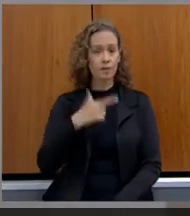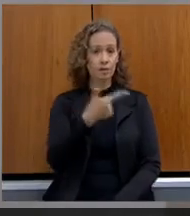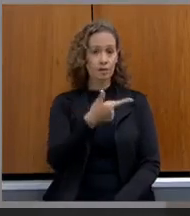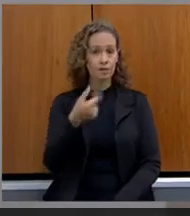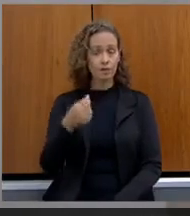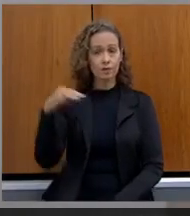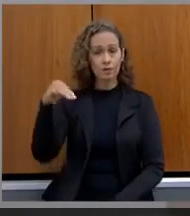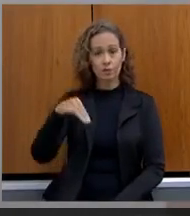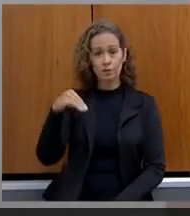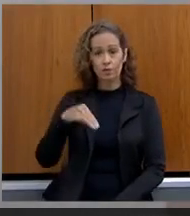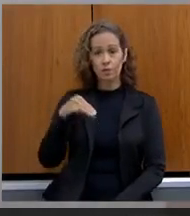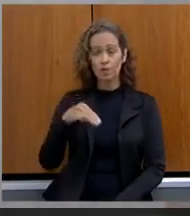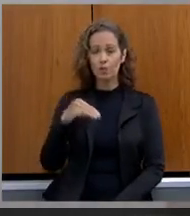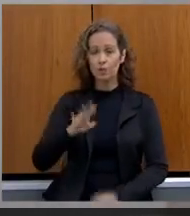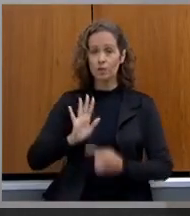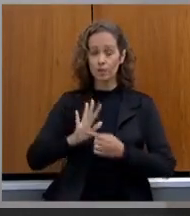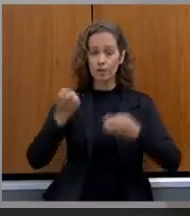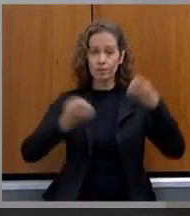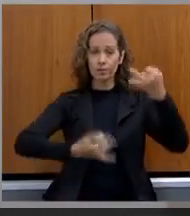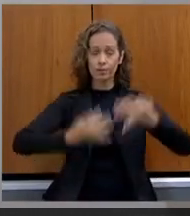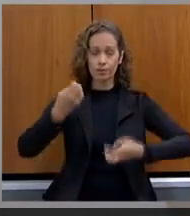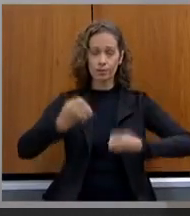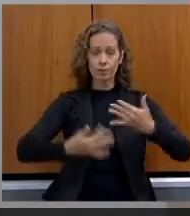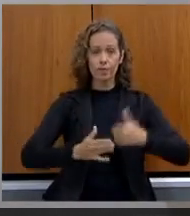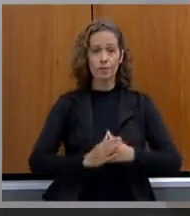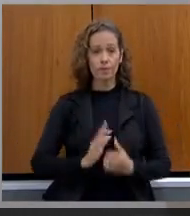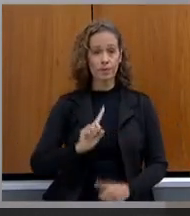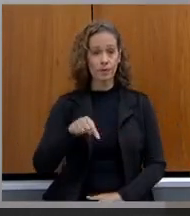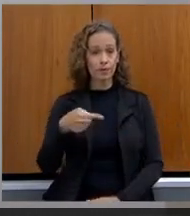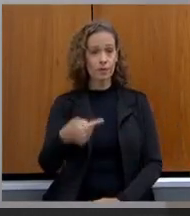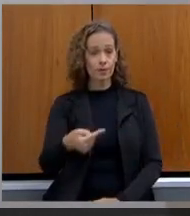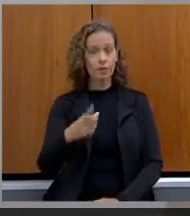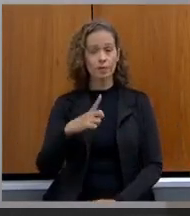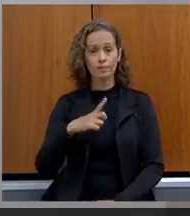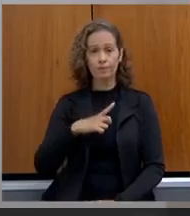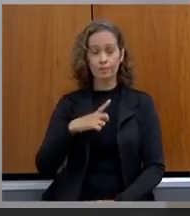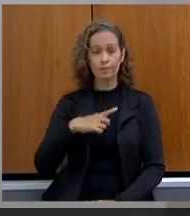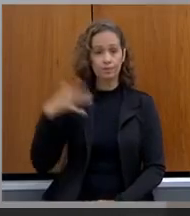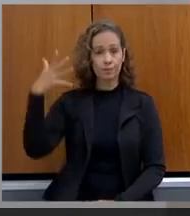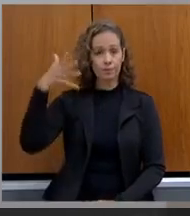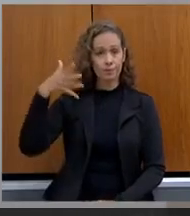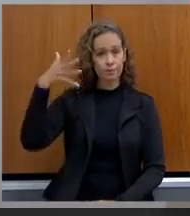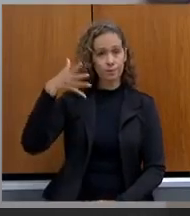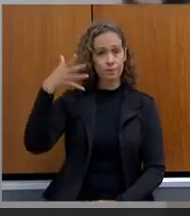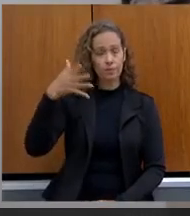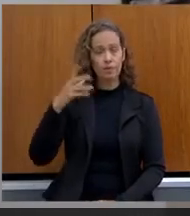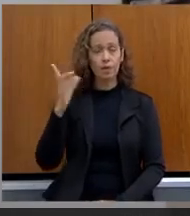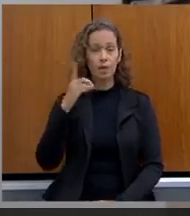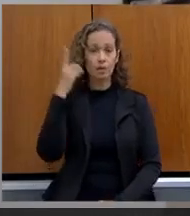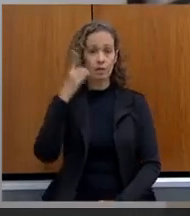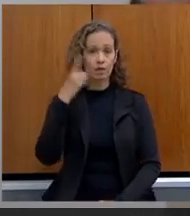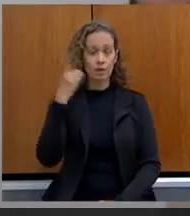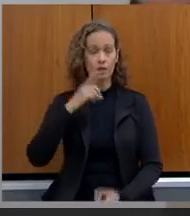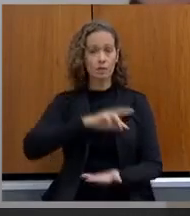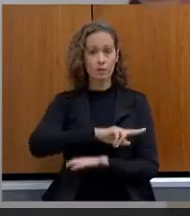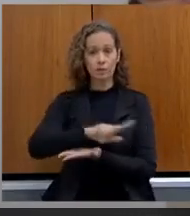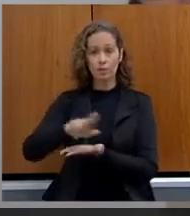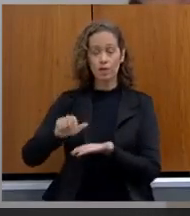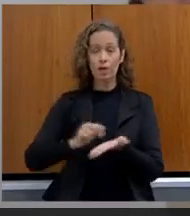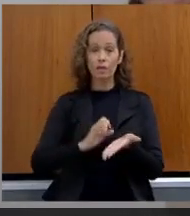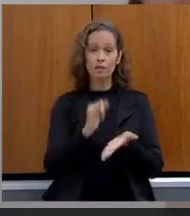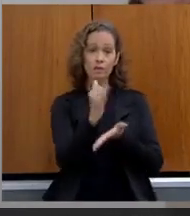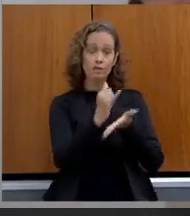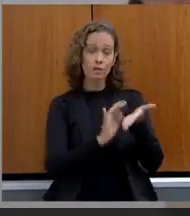20 minutos para sua exposição na sequência será concedida a palavra as deputadas e os deputados